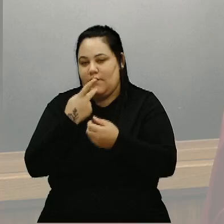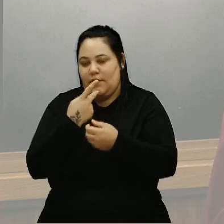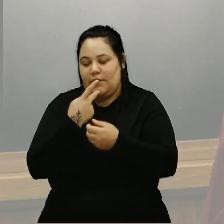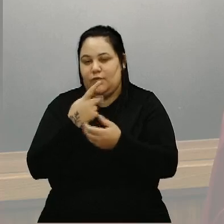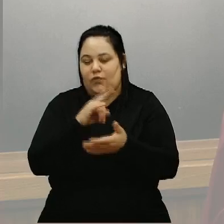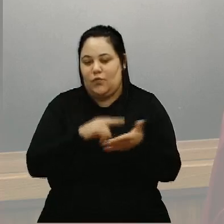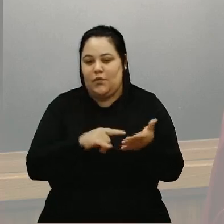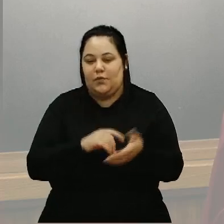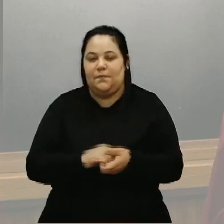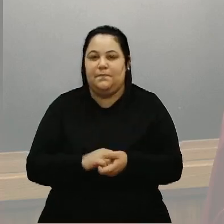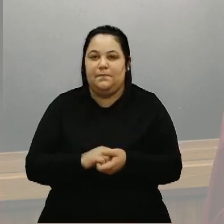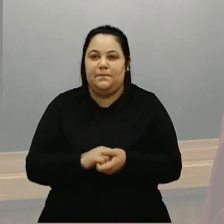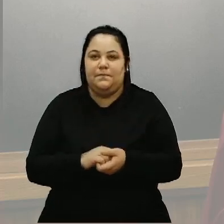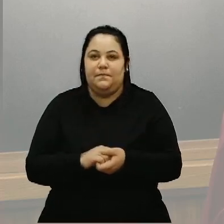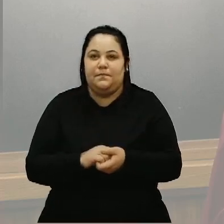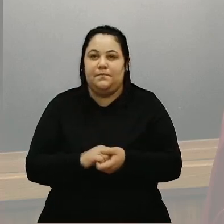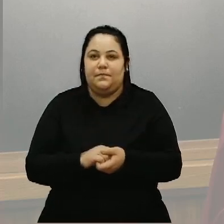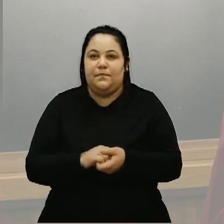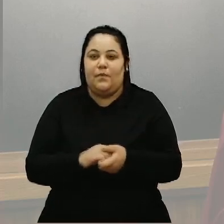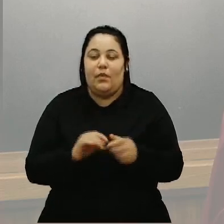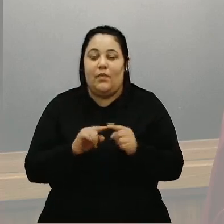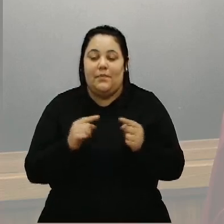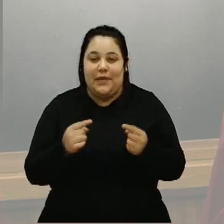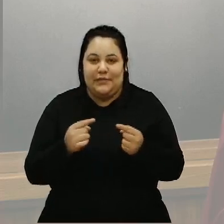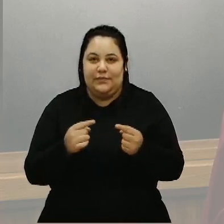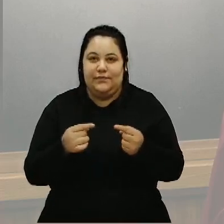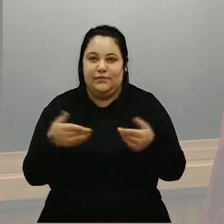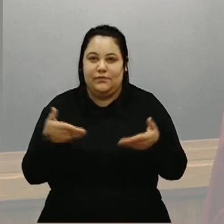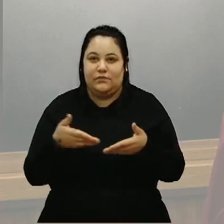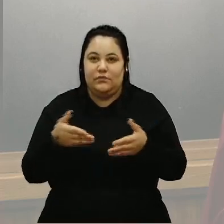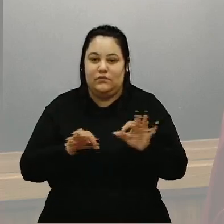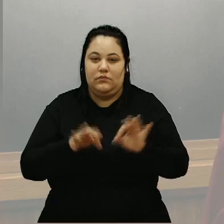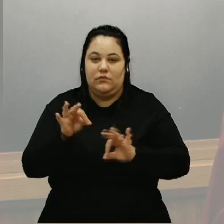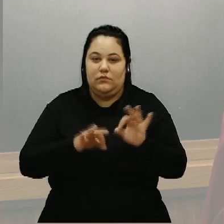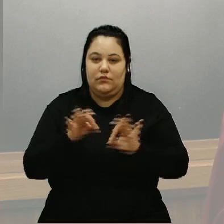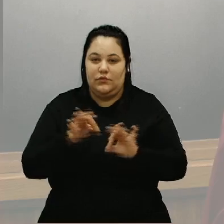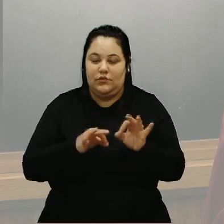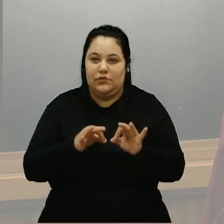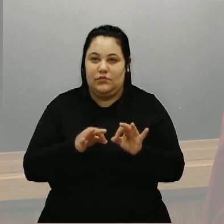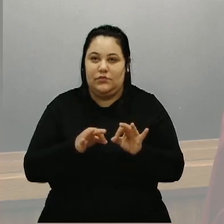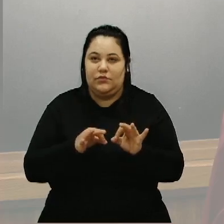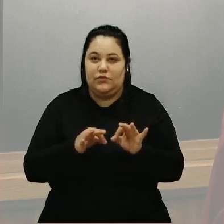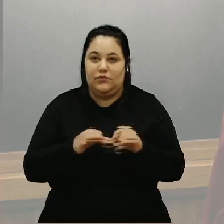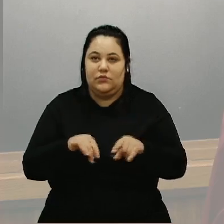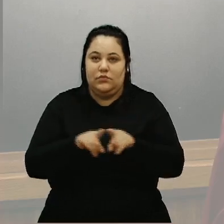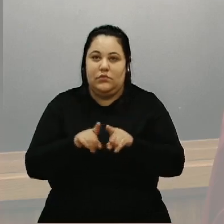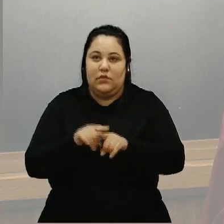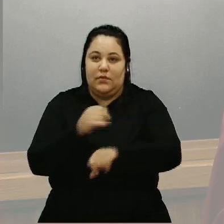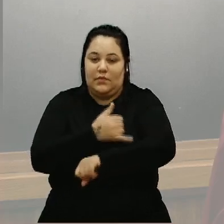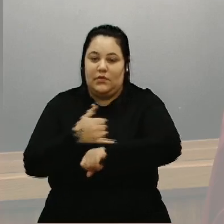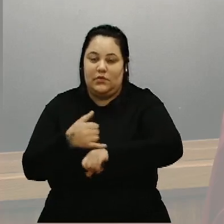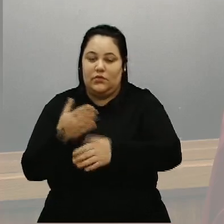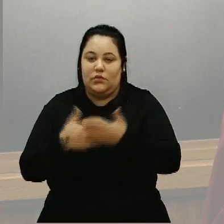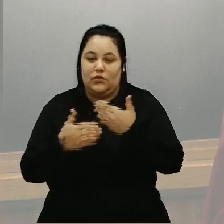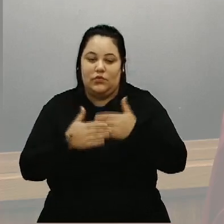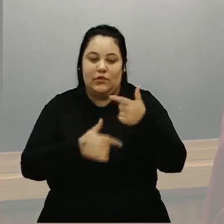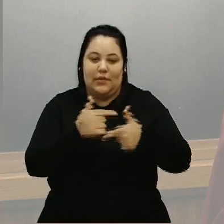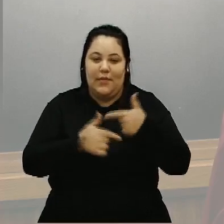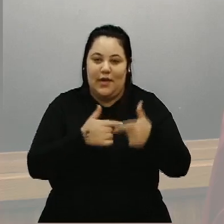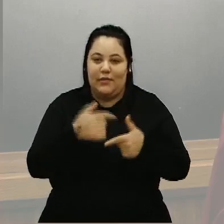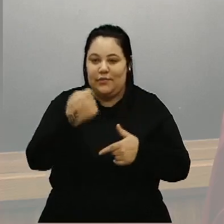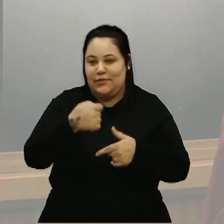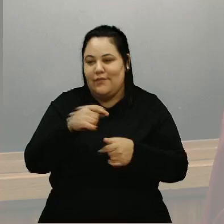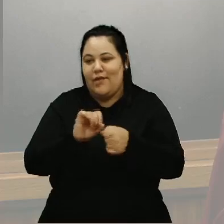parecer. Mas, hoje, os projetos pelo Financiarte passam por todo aquele processo de